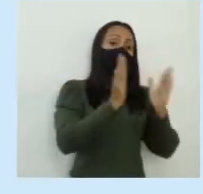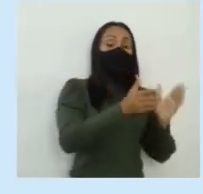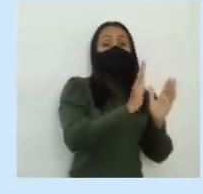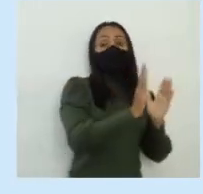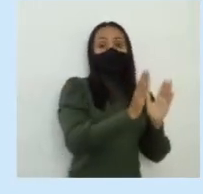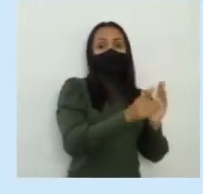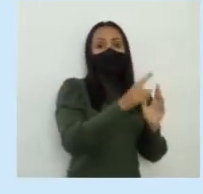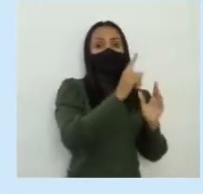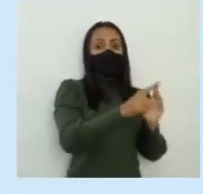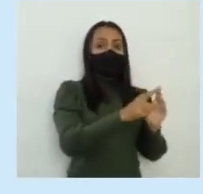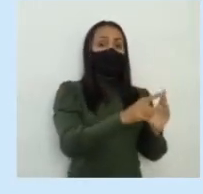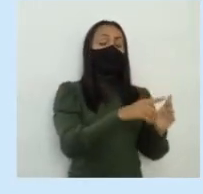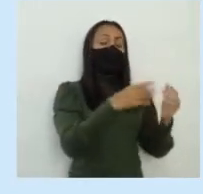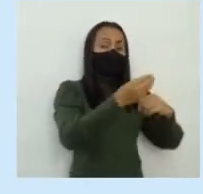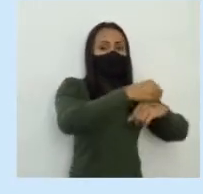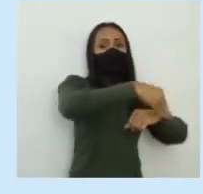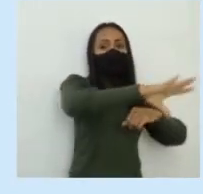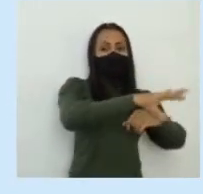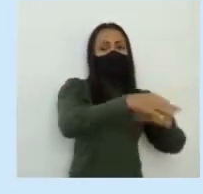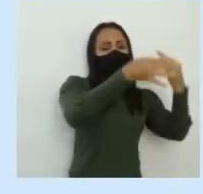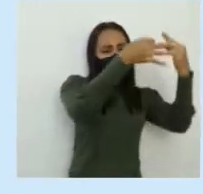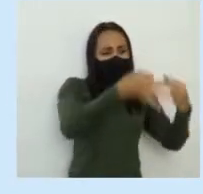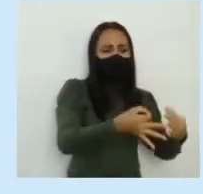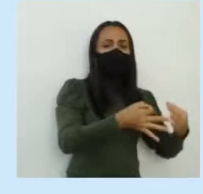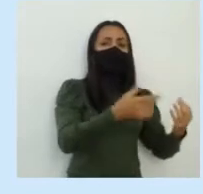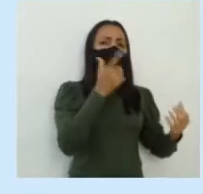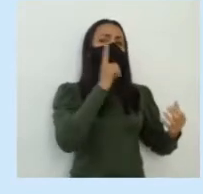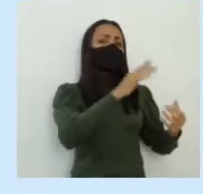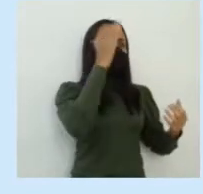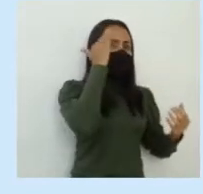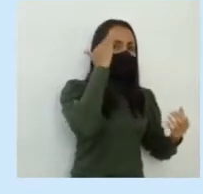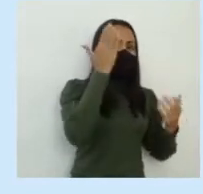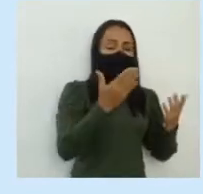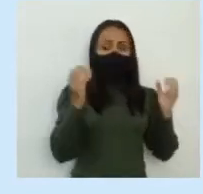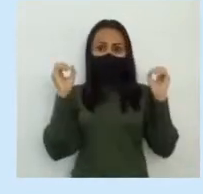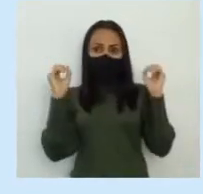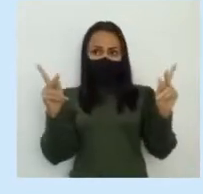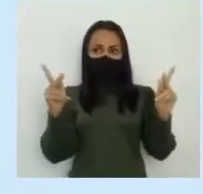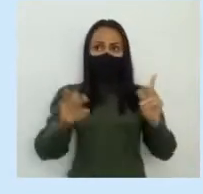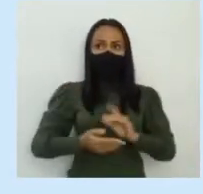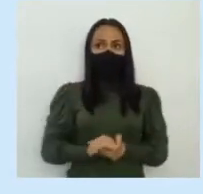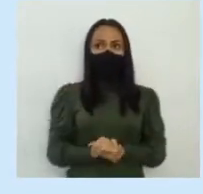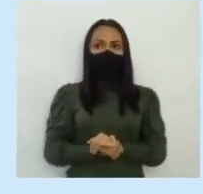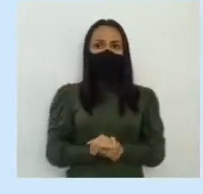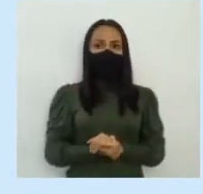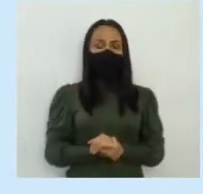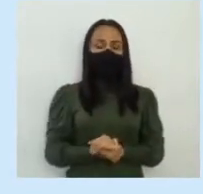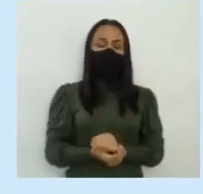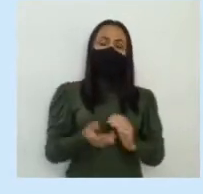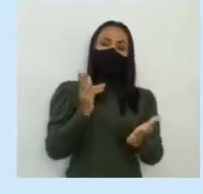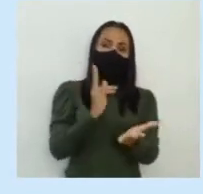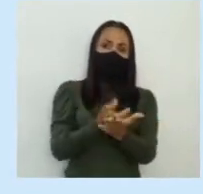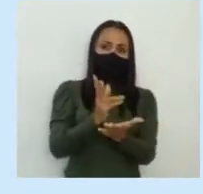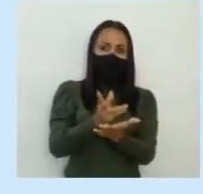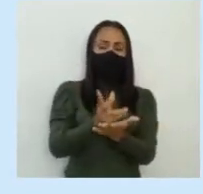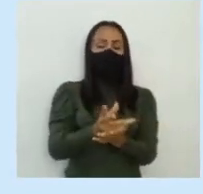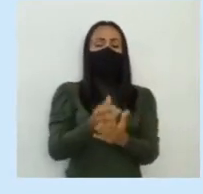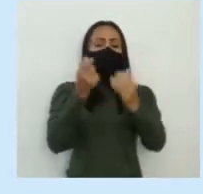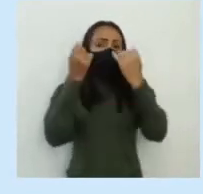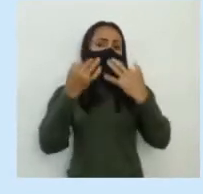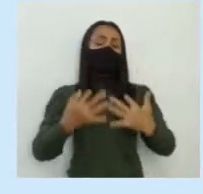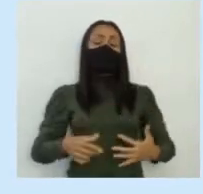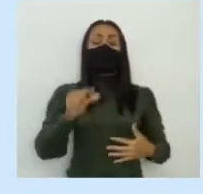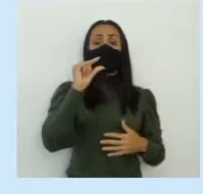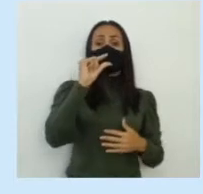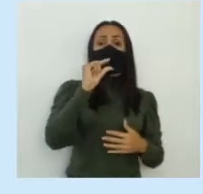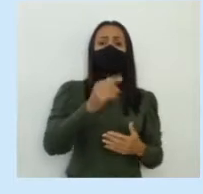que prometeu. A mensagem chegou e o destinatário conseguiu entender. Ok? Vamos continuar aqui e falar um pouquinho